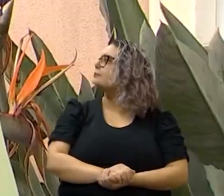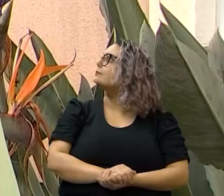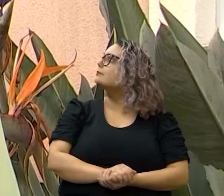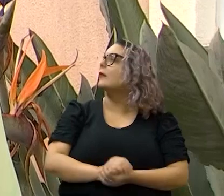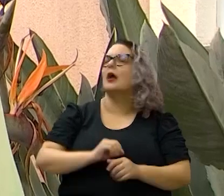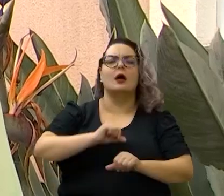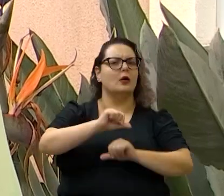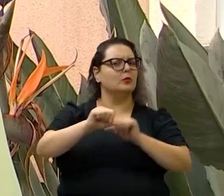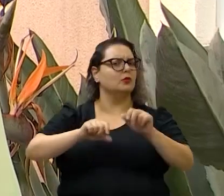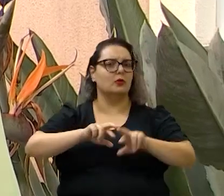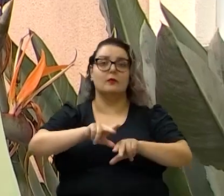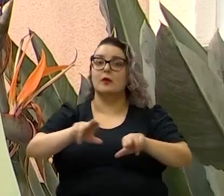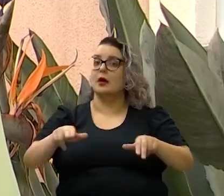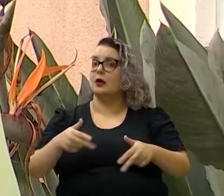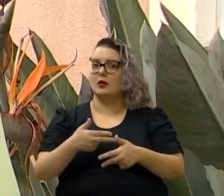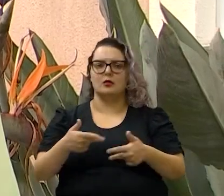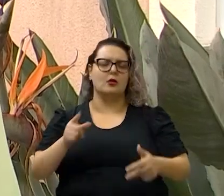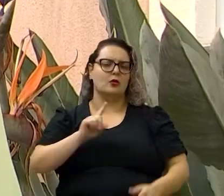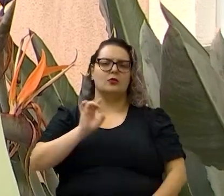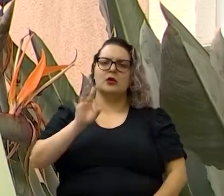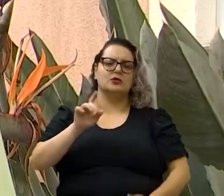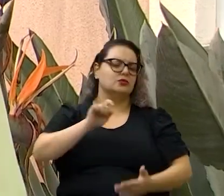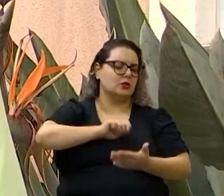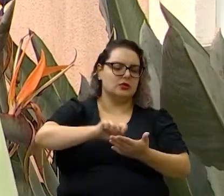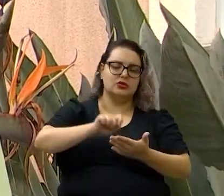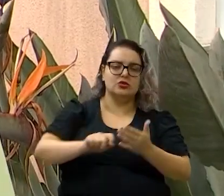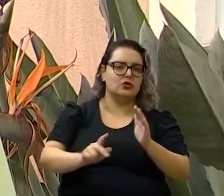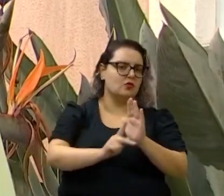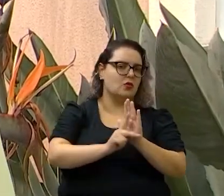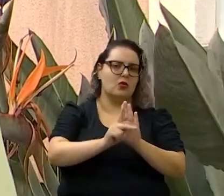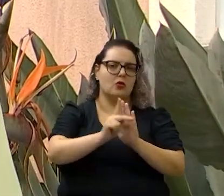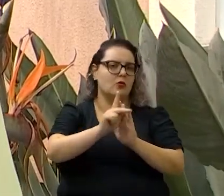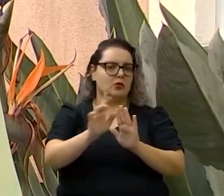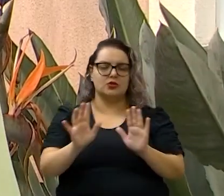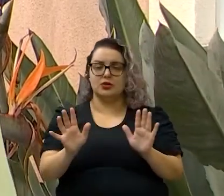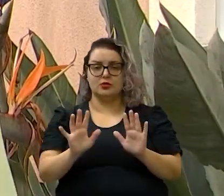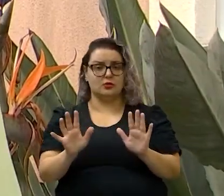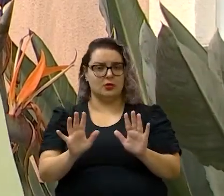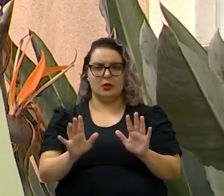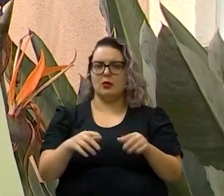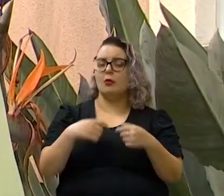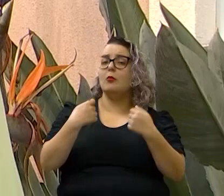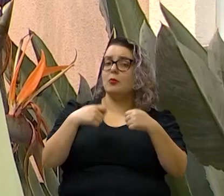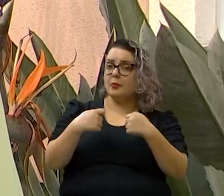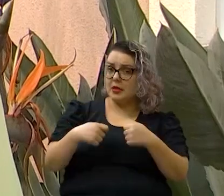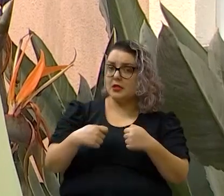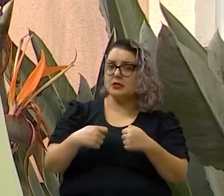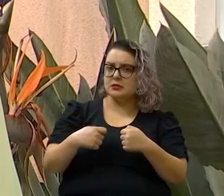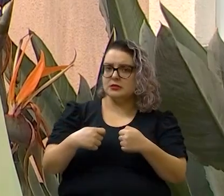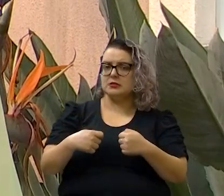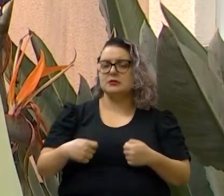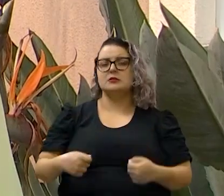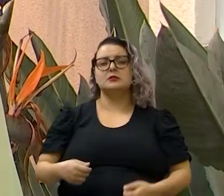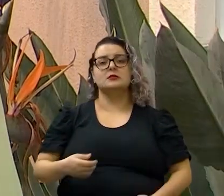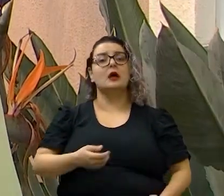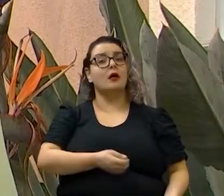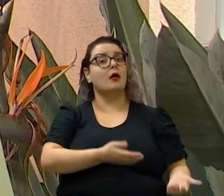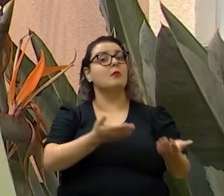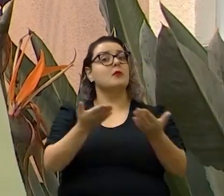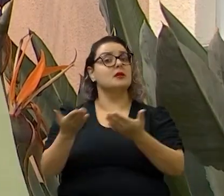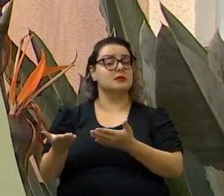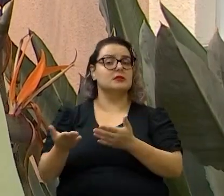mudou bastante coisa porque não é você só escreveu um projeto você tem que você tem que